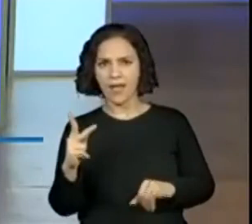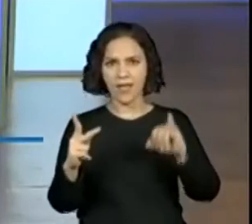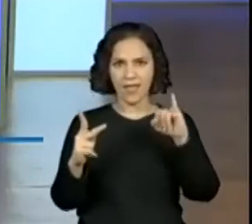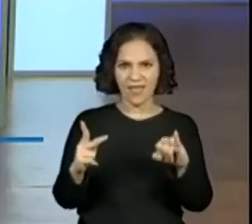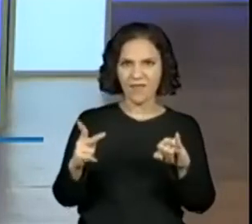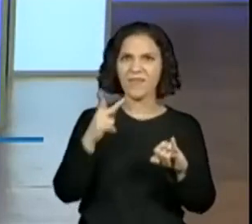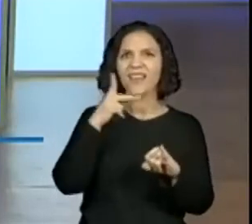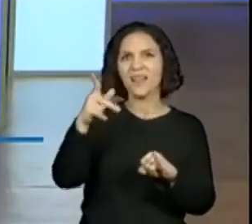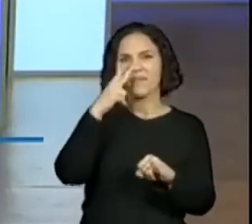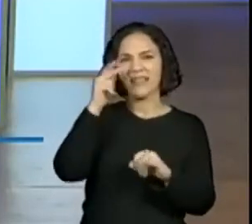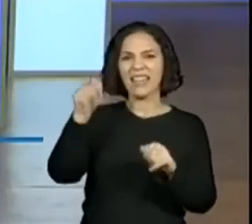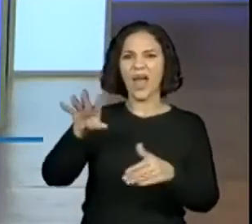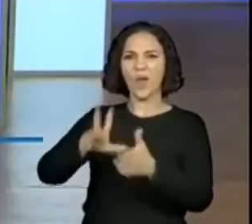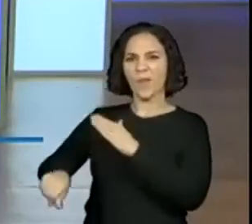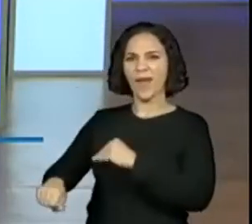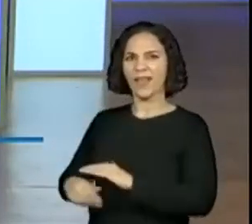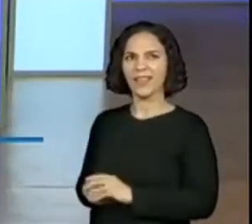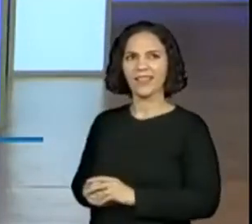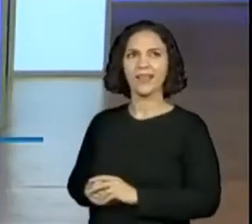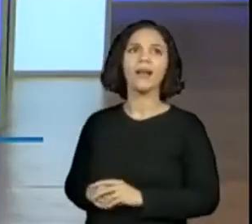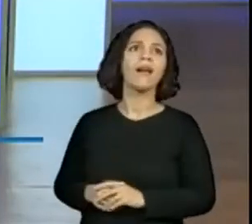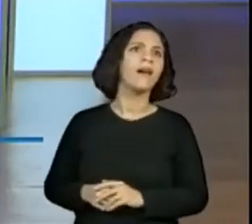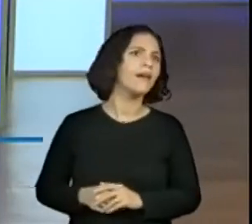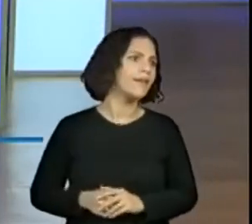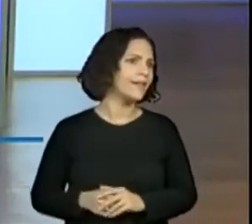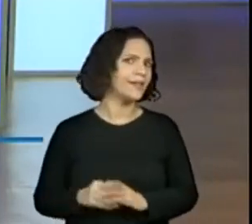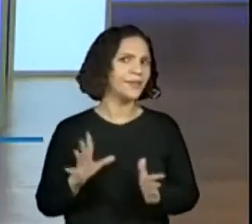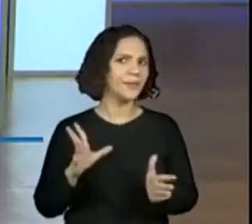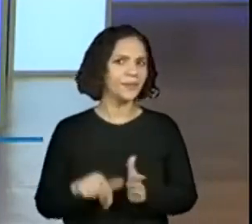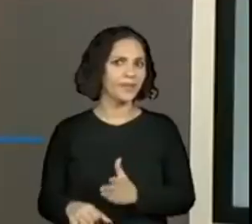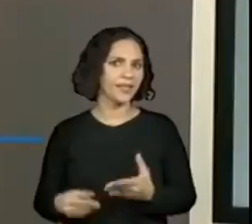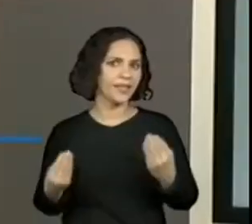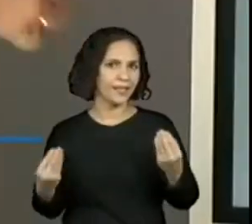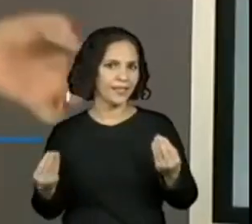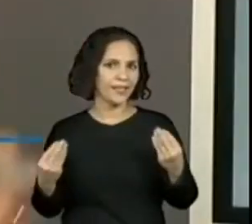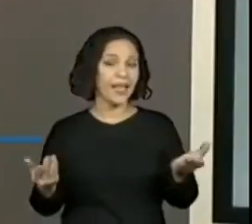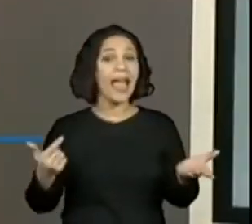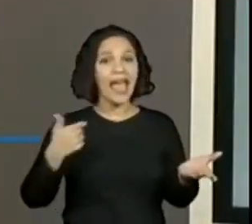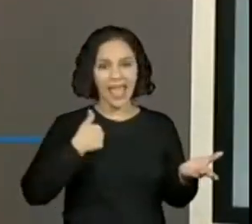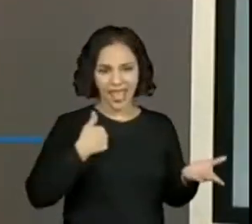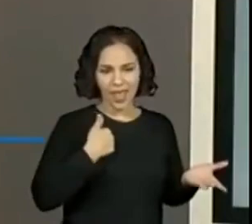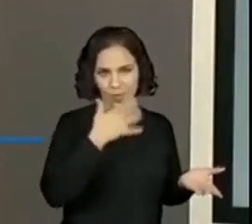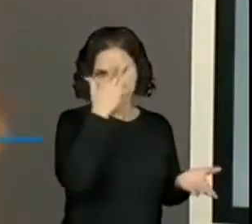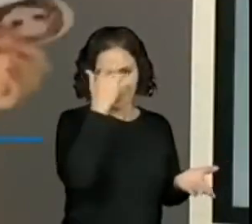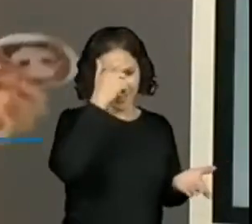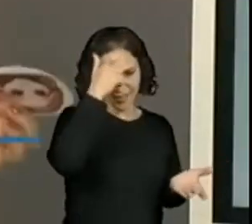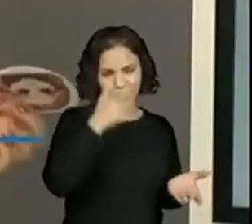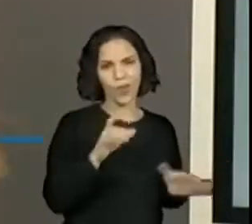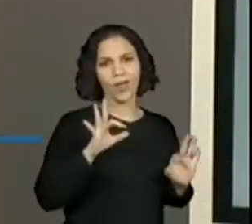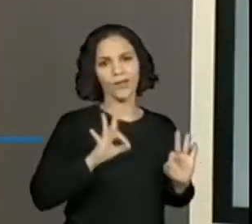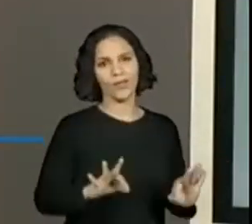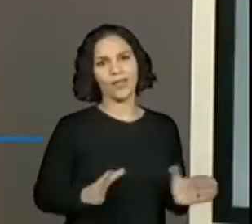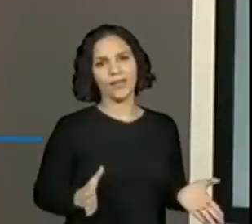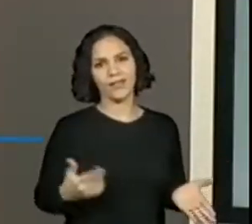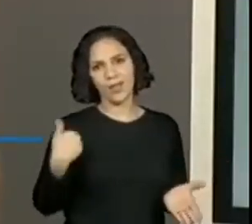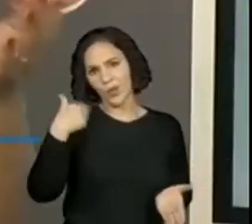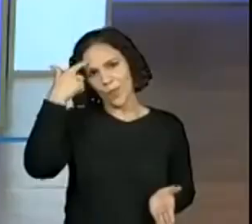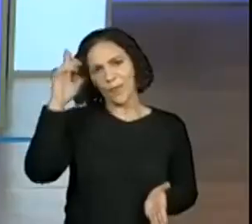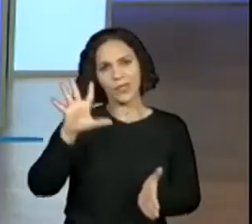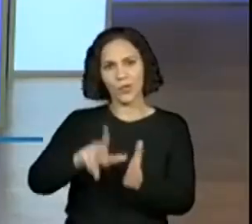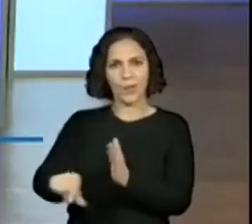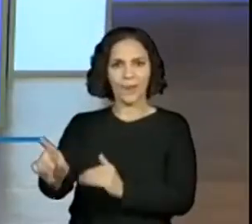se dá para roubar as coisas que sou uma pessoa ou nessa série e